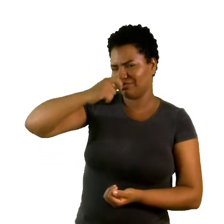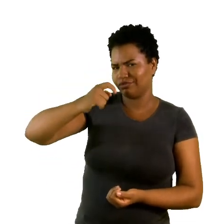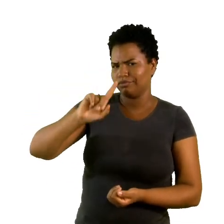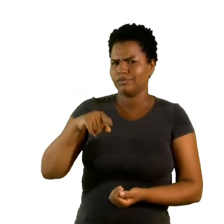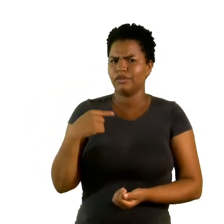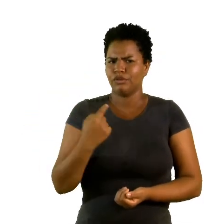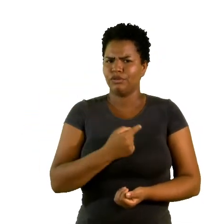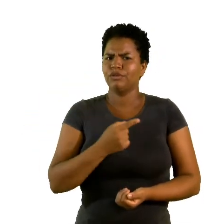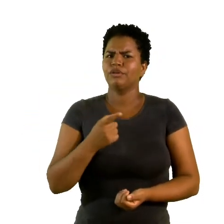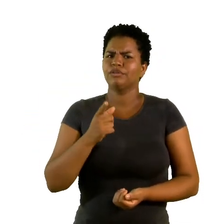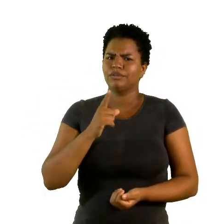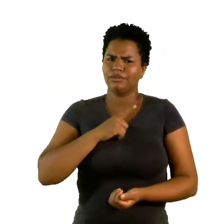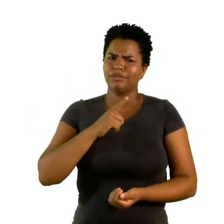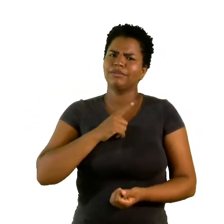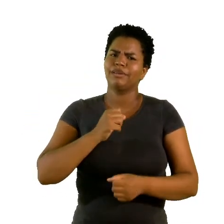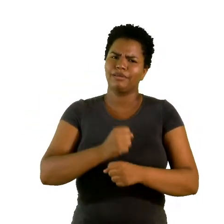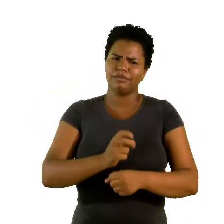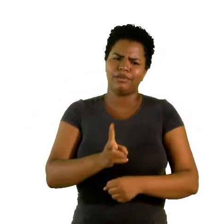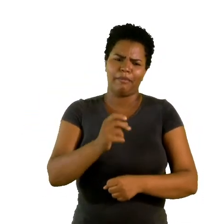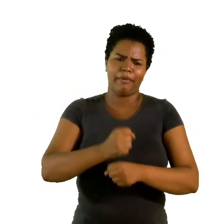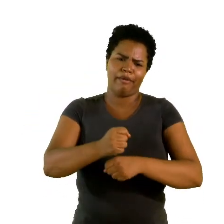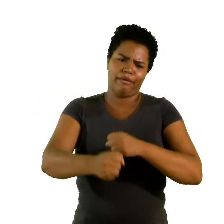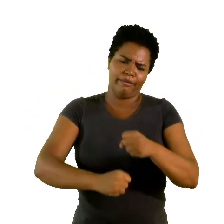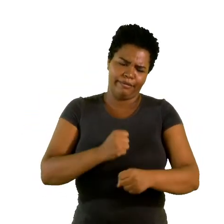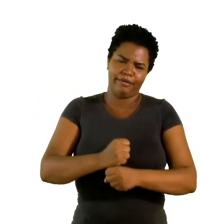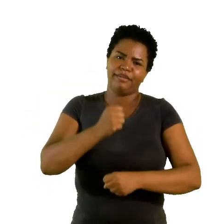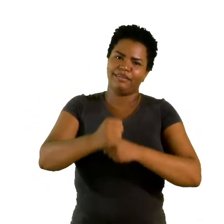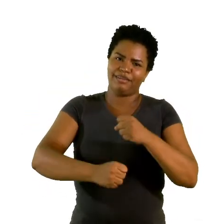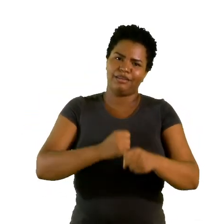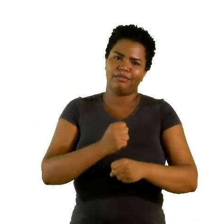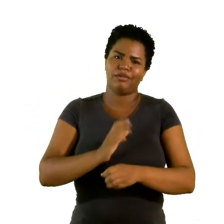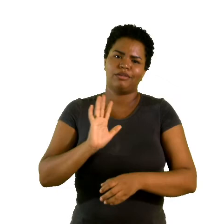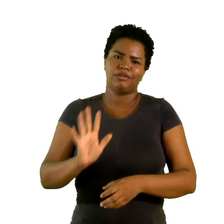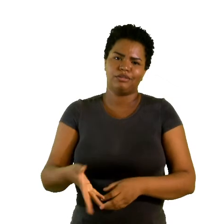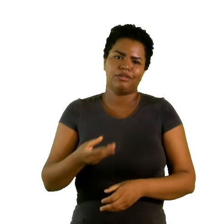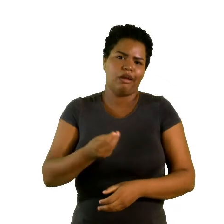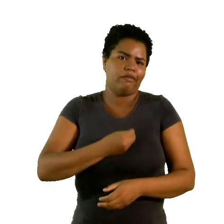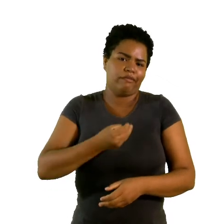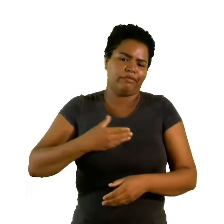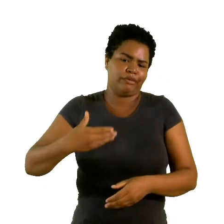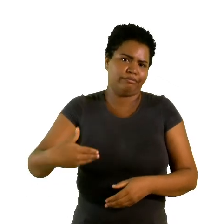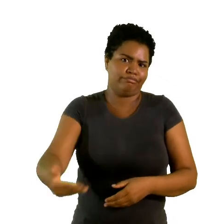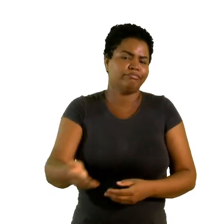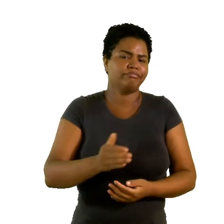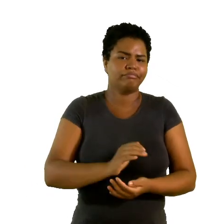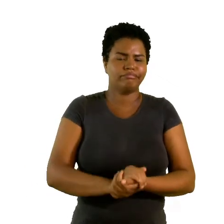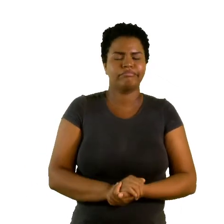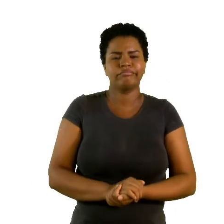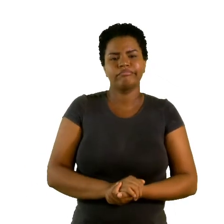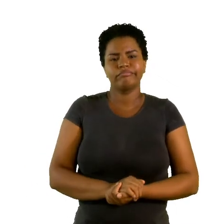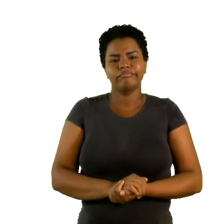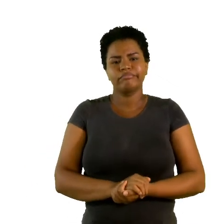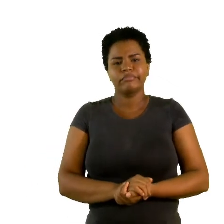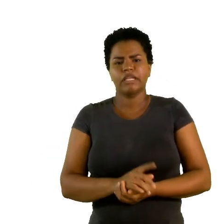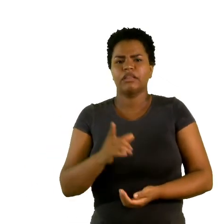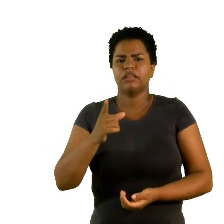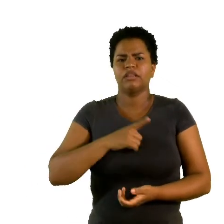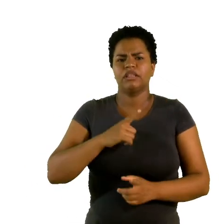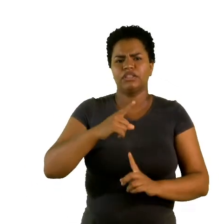todos os anos, né? Convivemos com essa virose aí. São vários os exemplos de